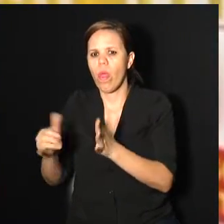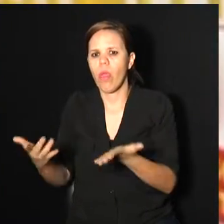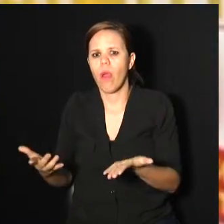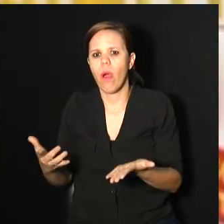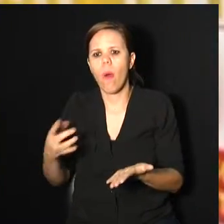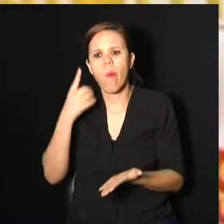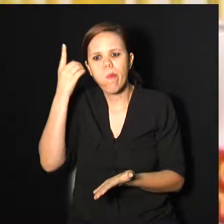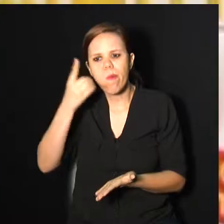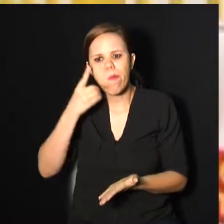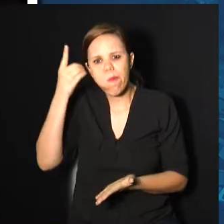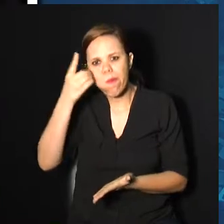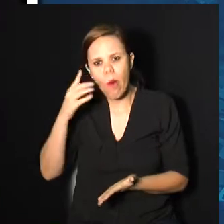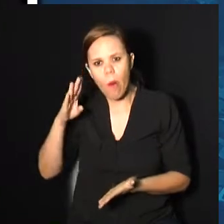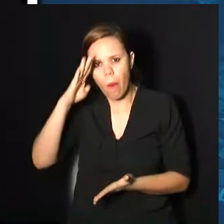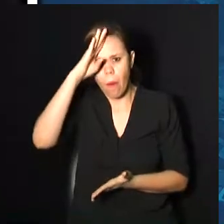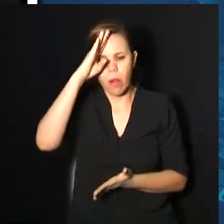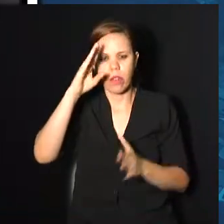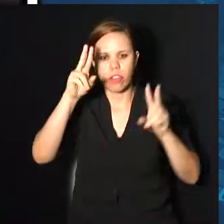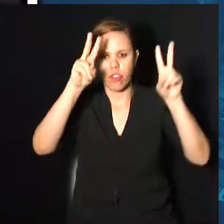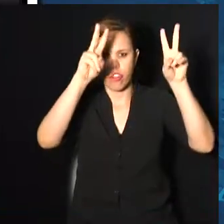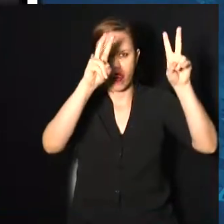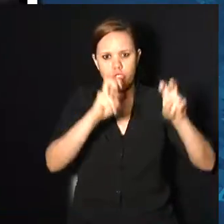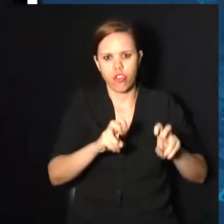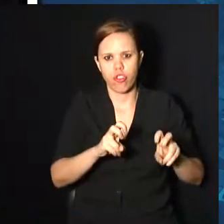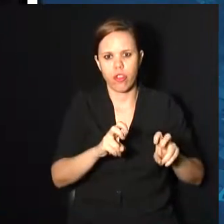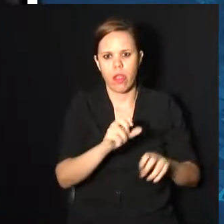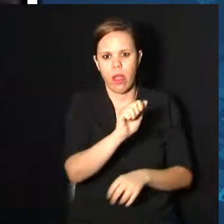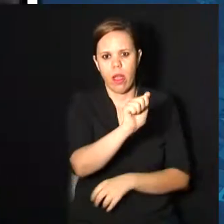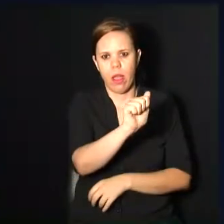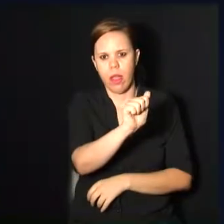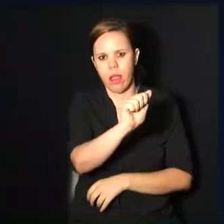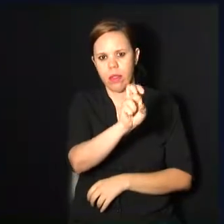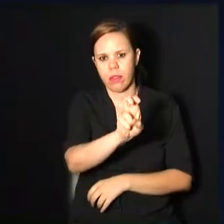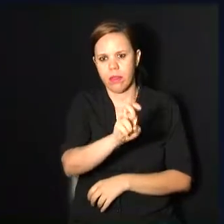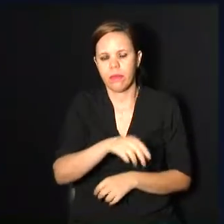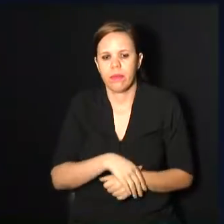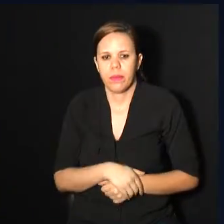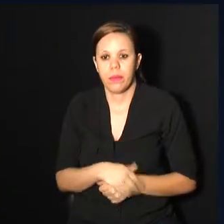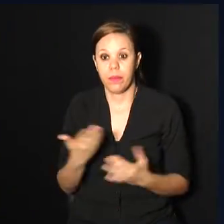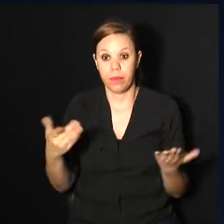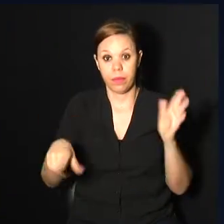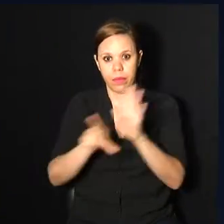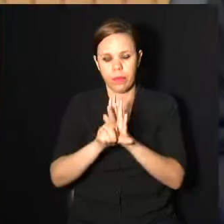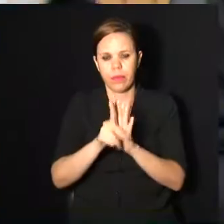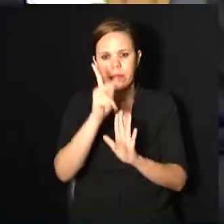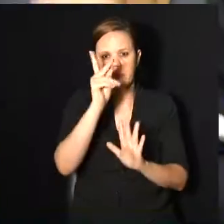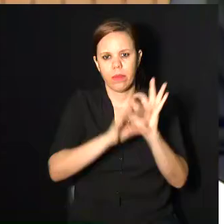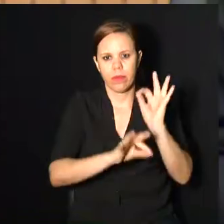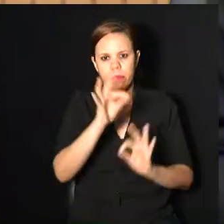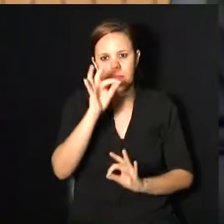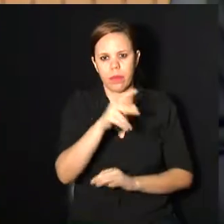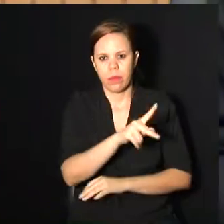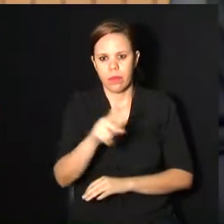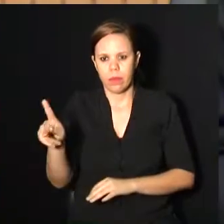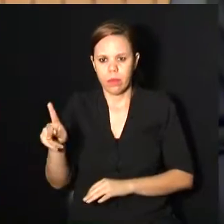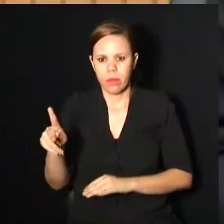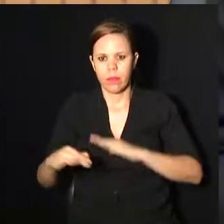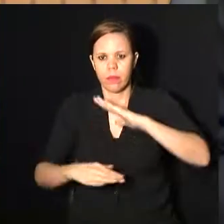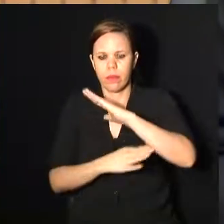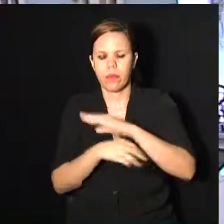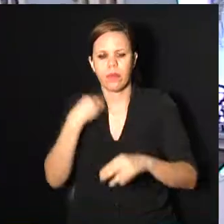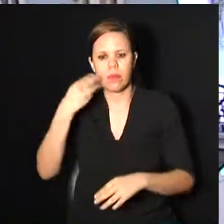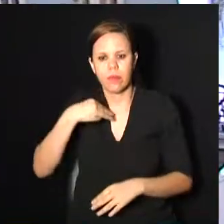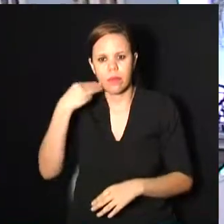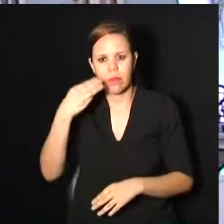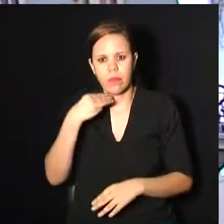deputado Eduardo Bolsonaro sobre um novo AI-5. Agora é lei. Projeto do presidente da Câmara, Marcos Bernardelli,